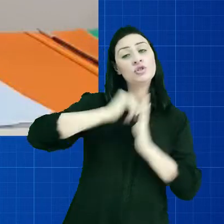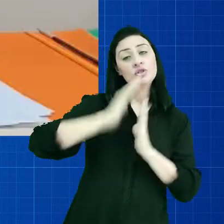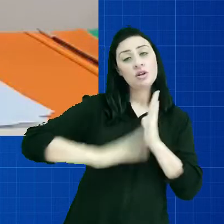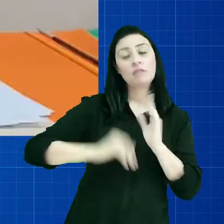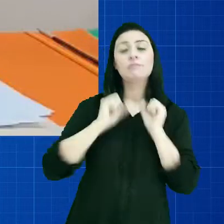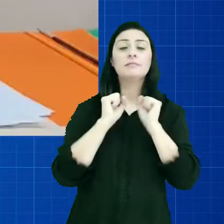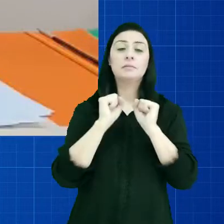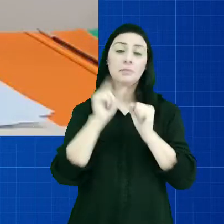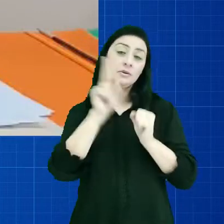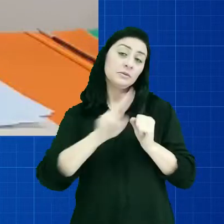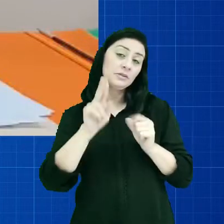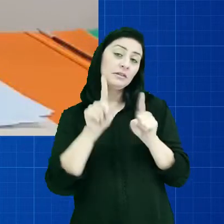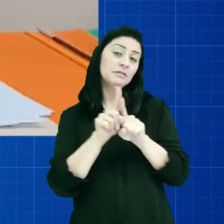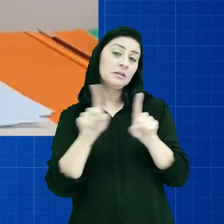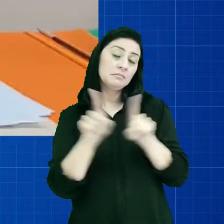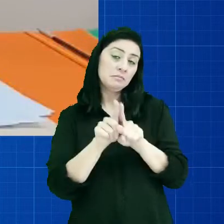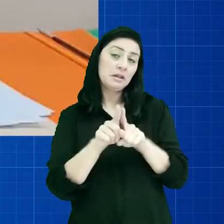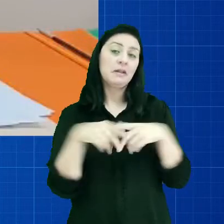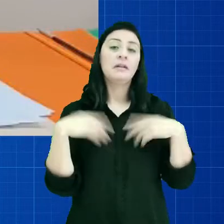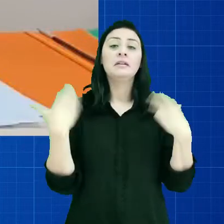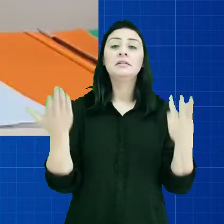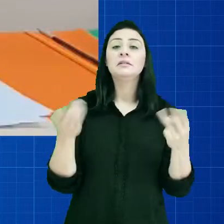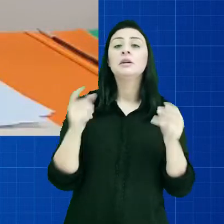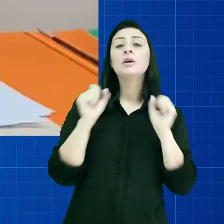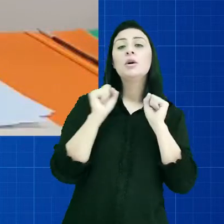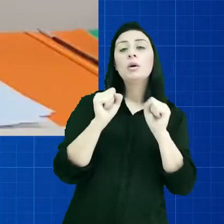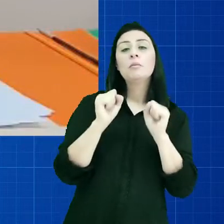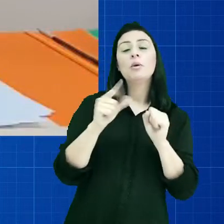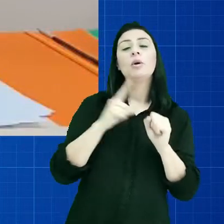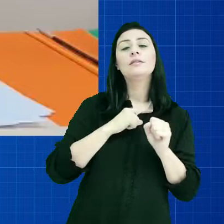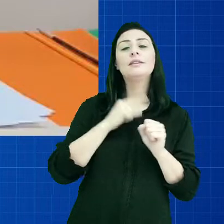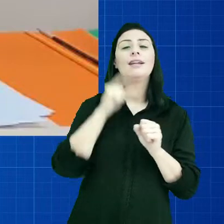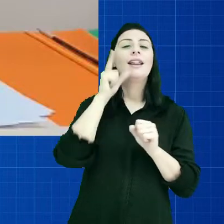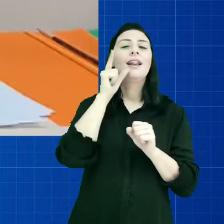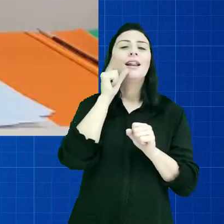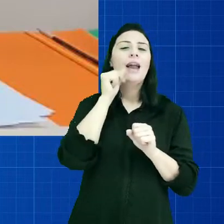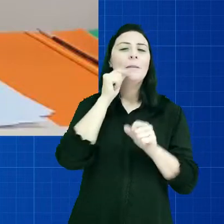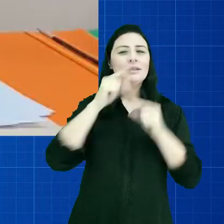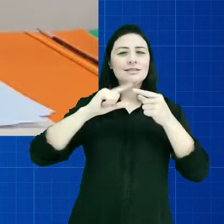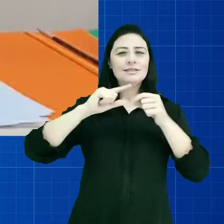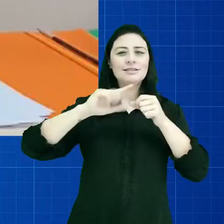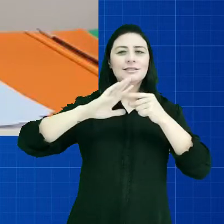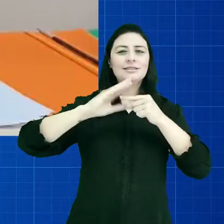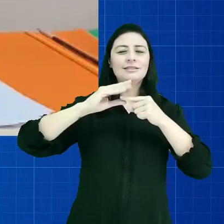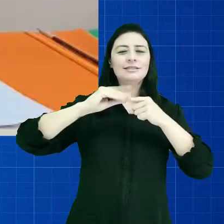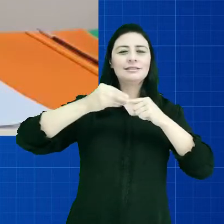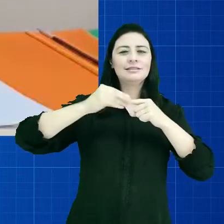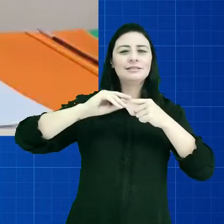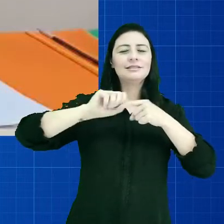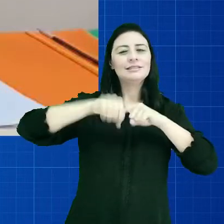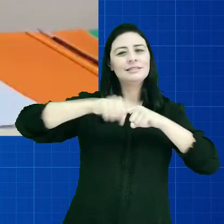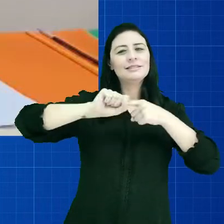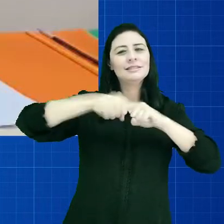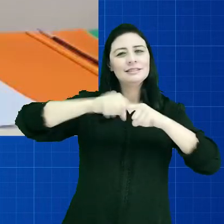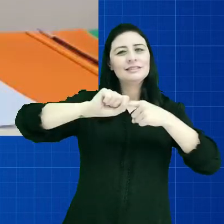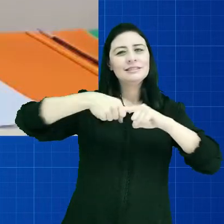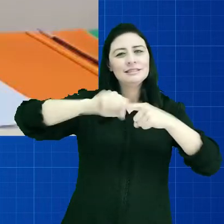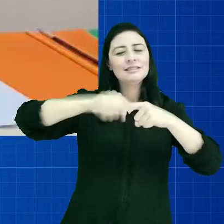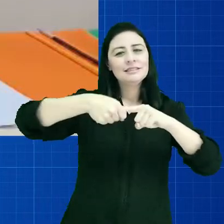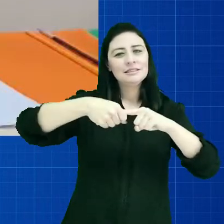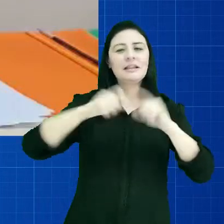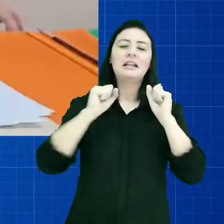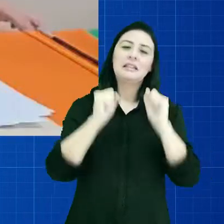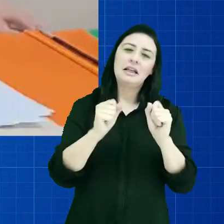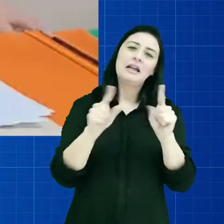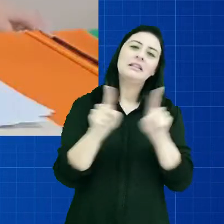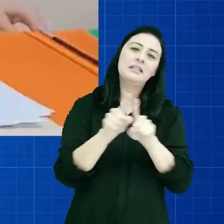utilizar tinta, posso preencher com a pára de lápis também, tá bom? Vou mostrar aqui para